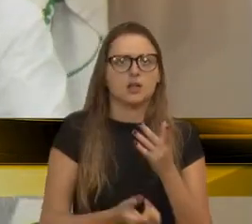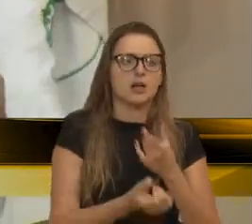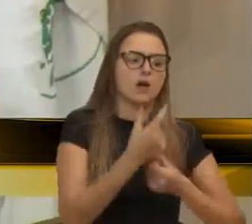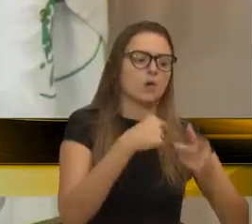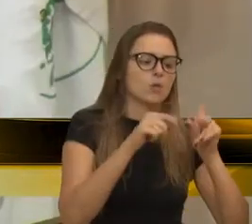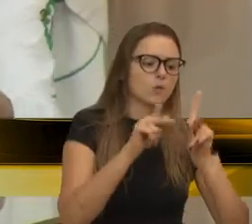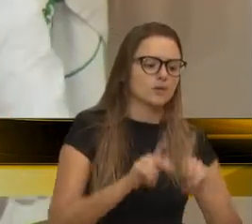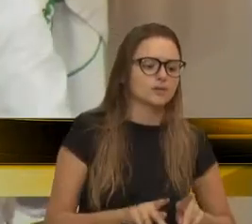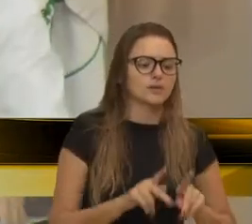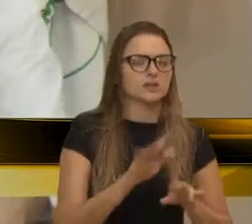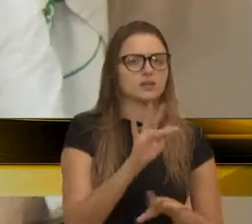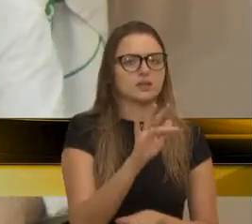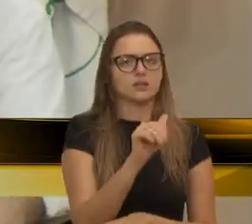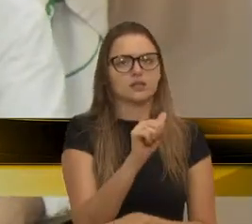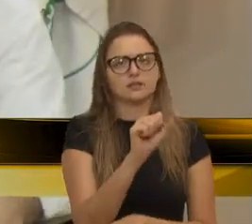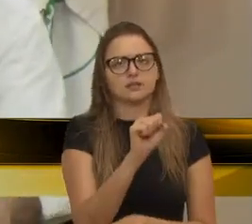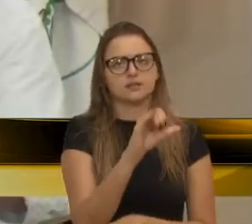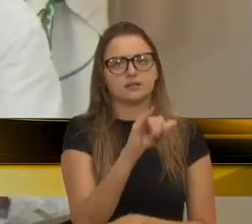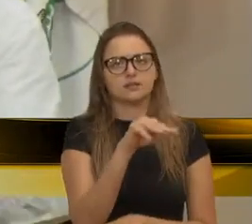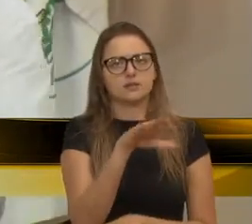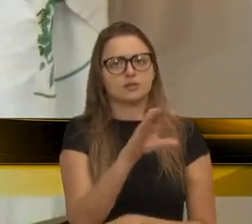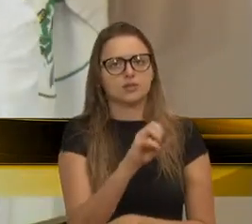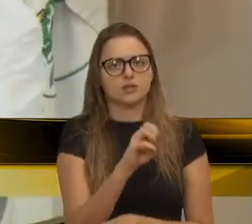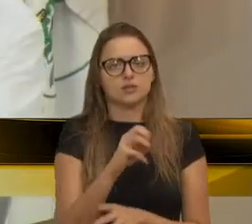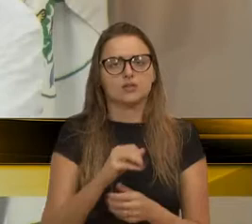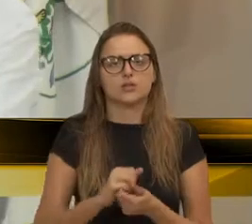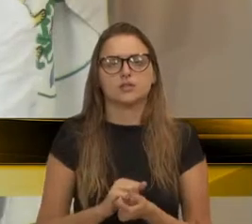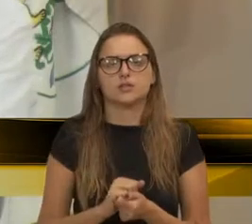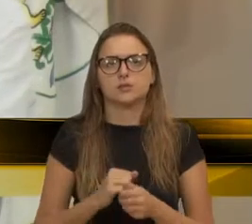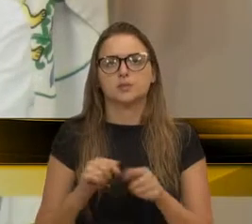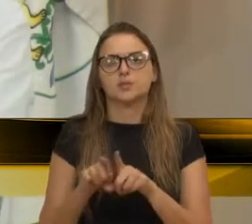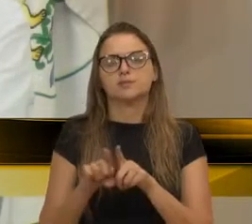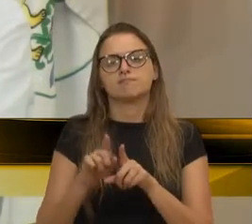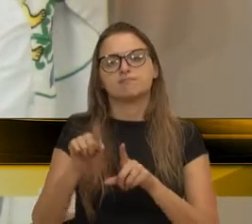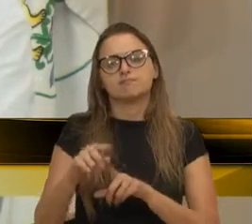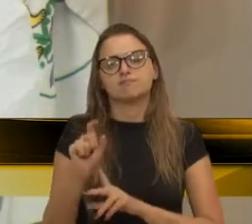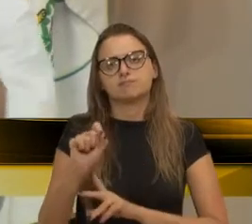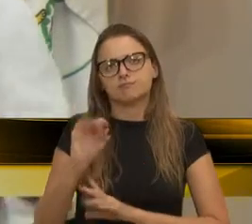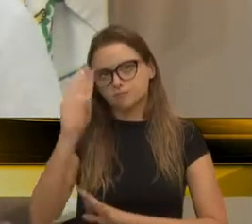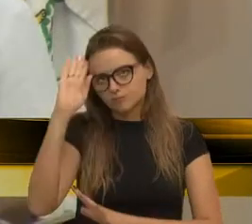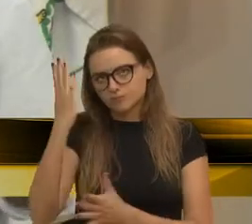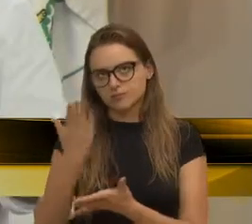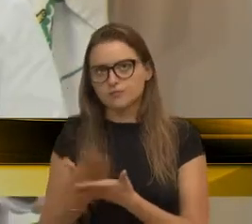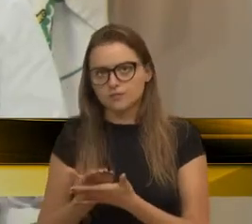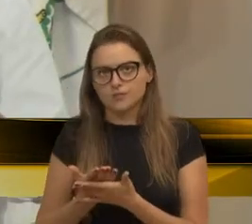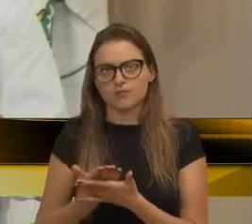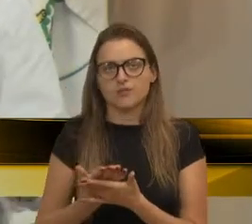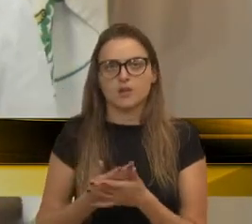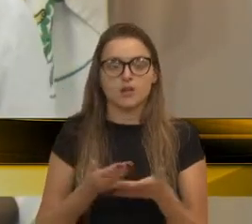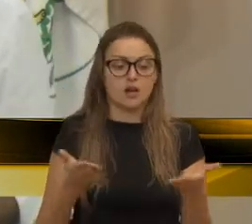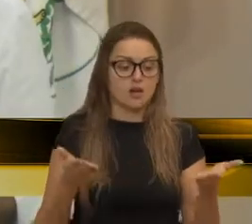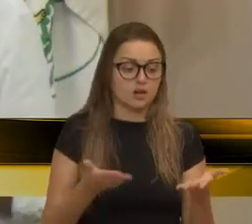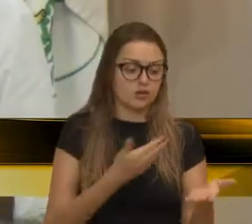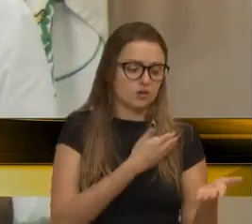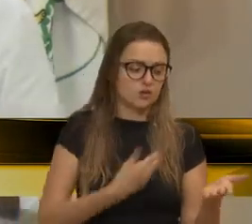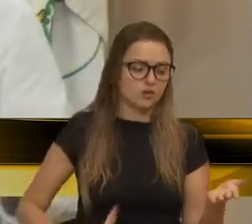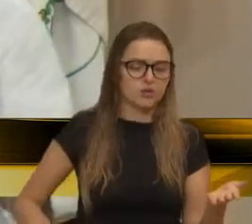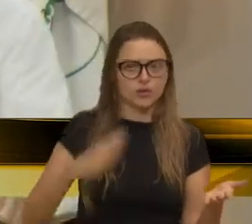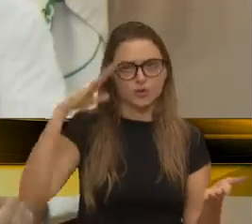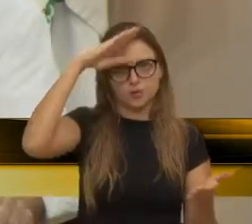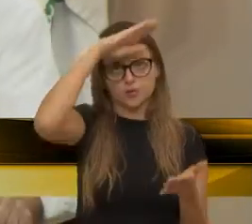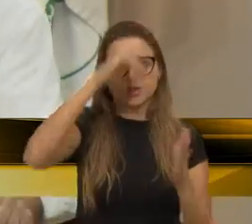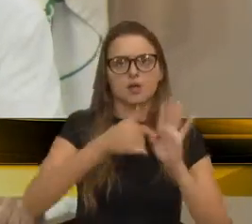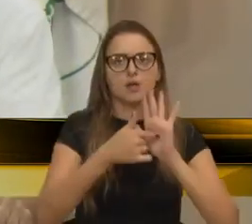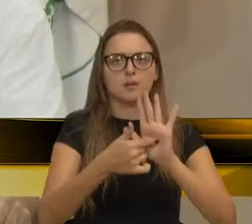fascista. Mas uma parte do eleitorado, de fato, projetou uma esperança nesse governo. E agora o governo apresenta uma reforma